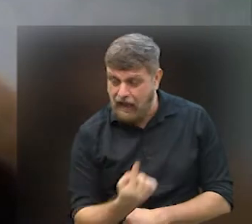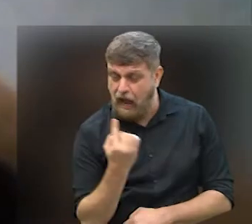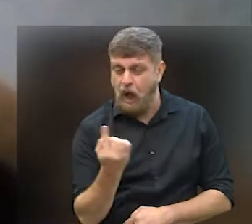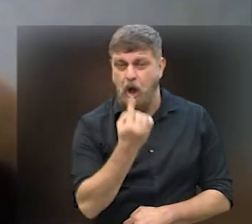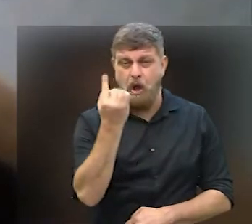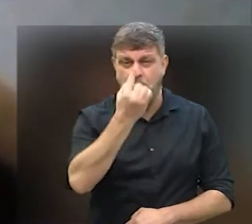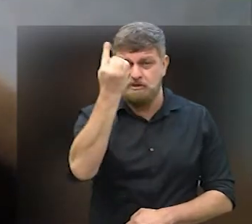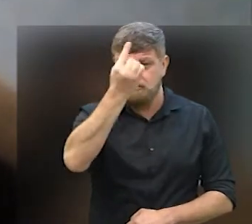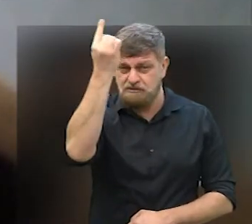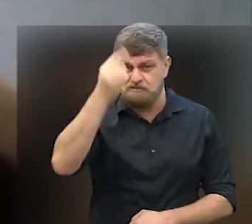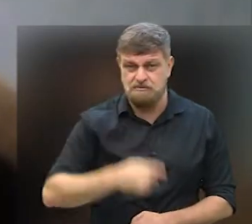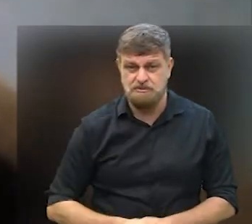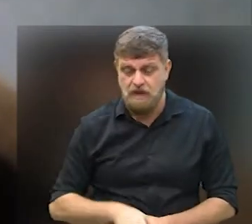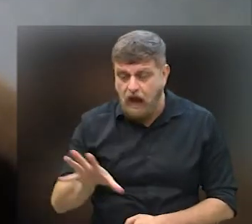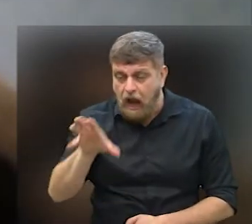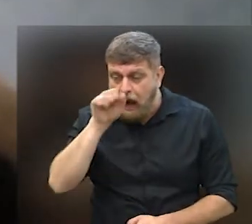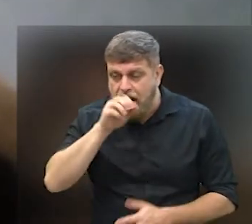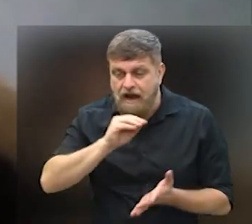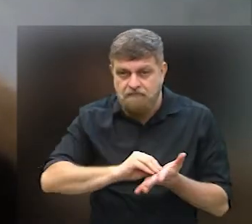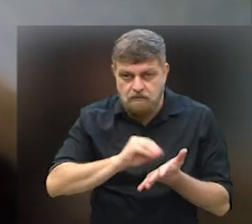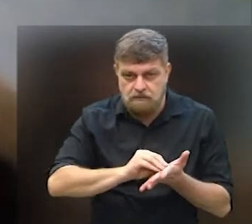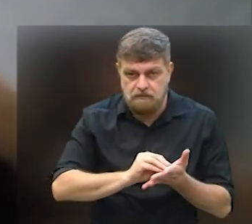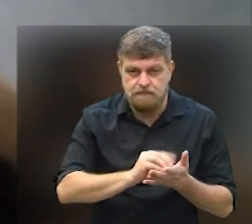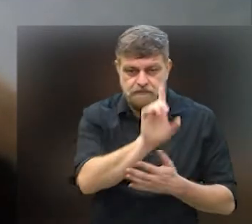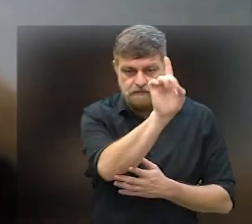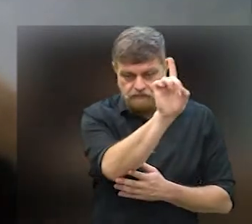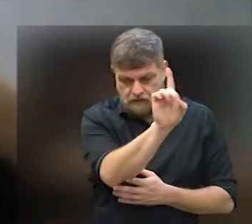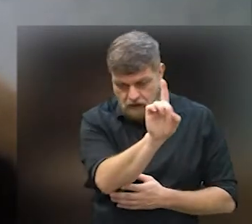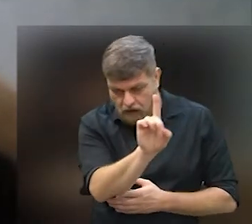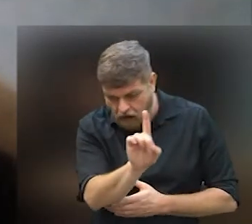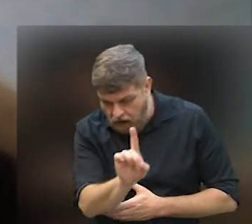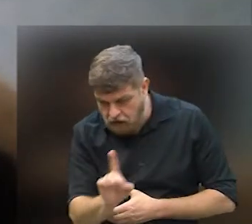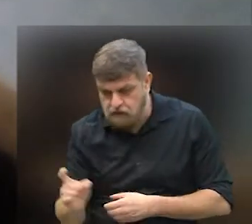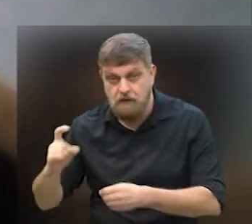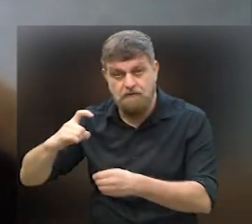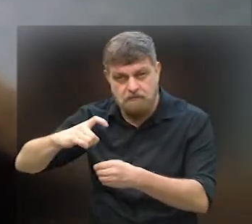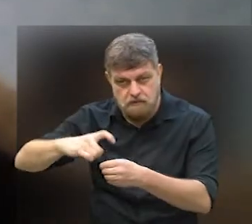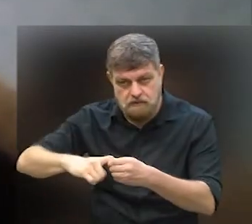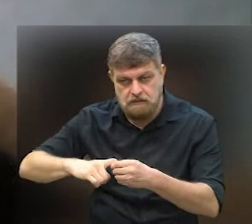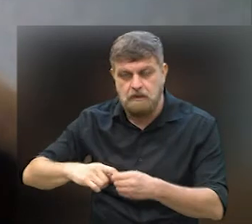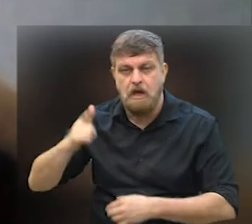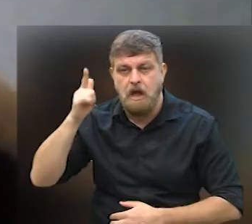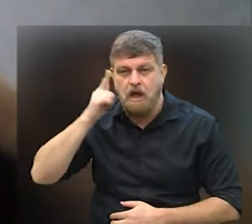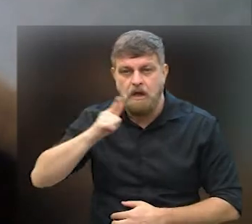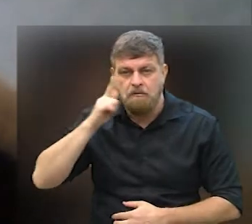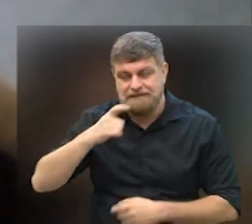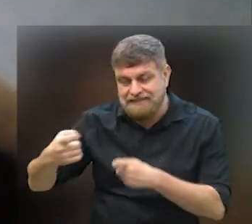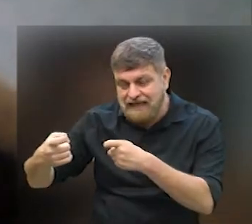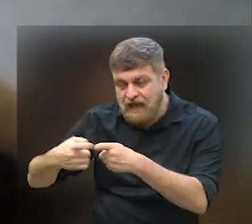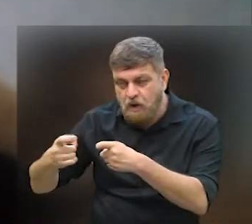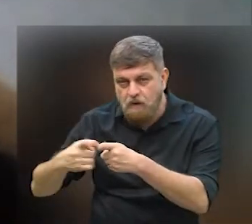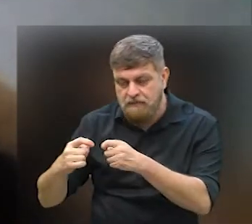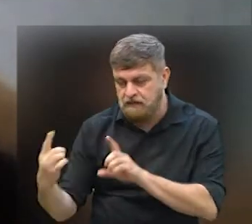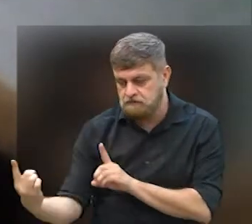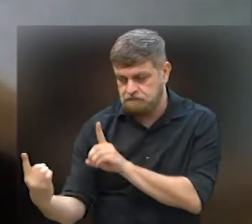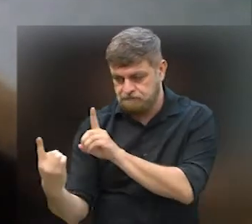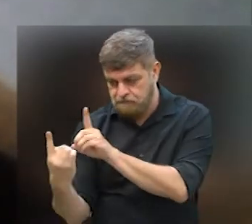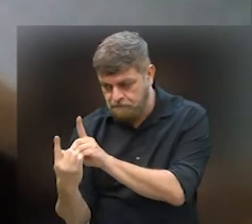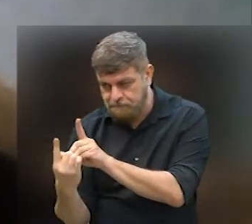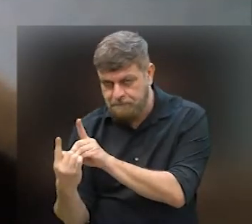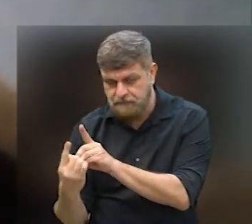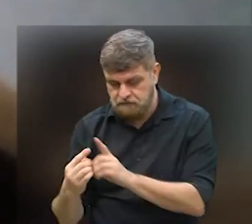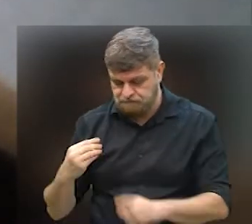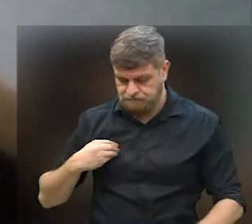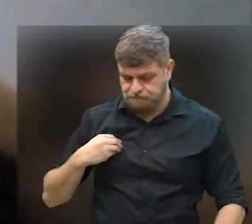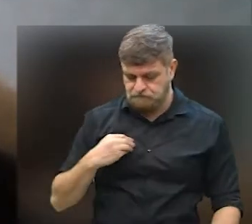se tratando de escalada. No dia seguinte, quando descemos, pudemos passar... a gente conseguiu ir até o posto médico que estava no acampamento base.